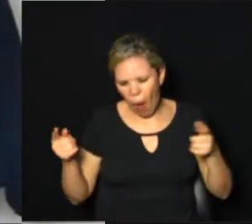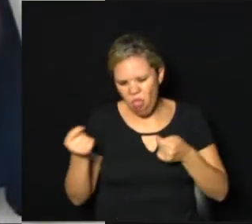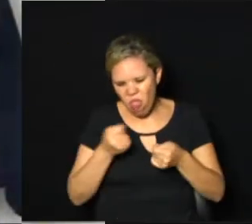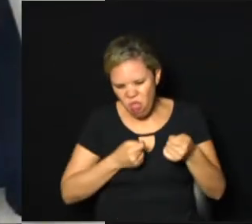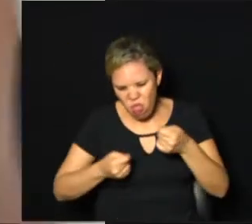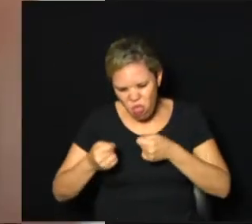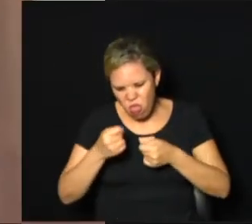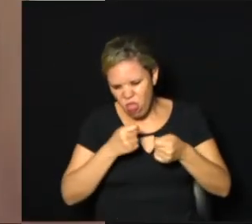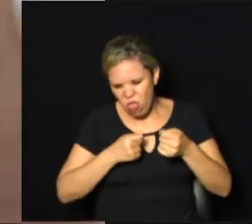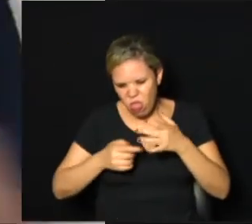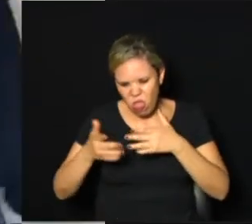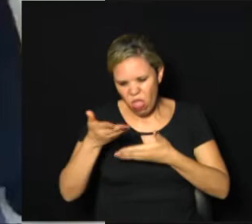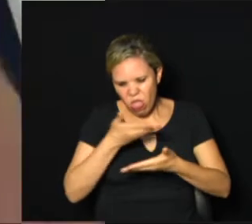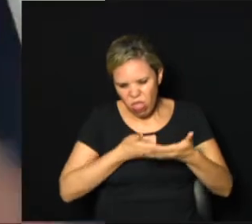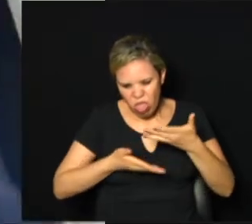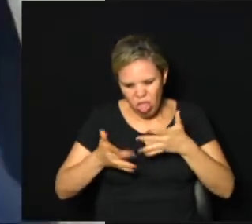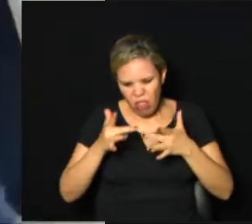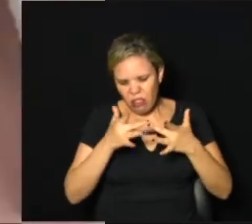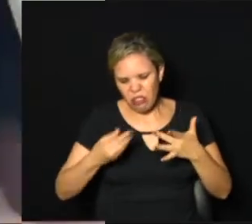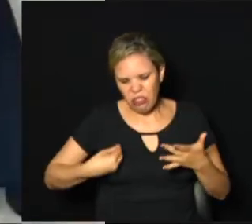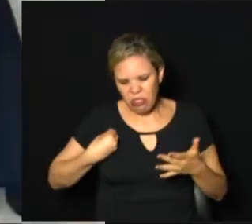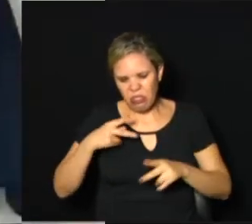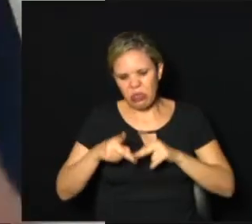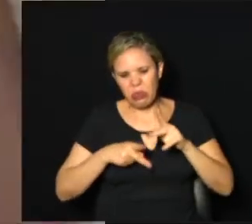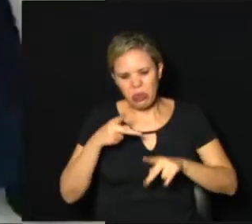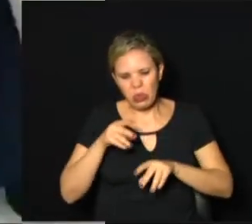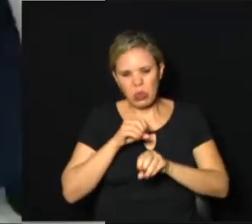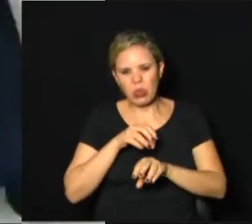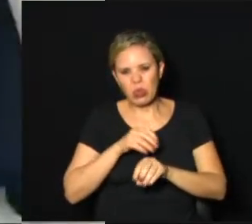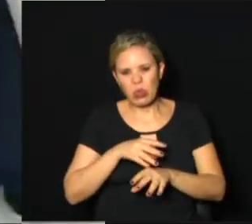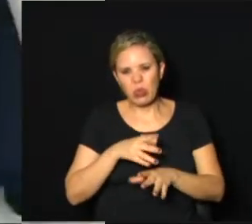econômico, social, existencial para as pessoas,